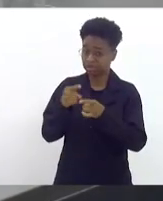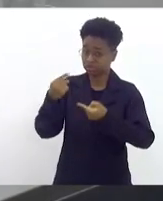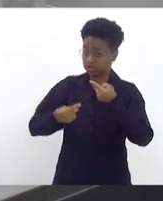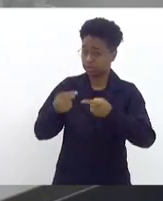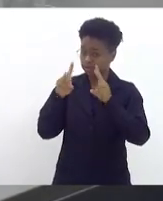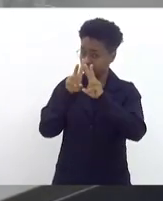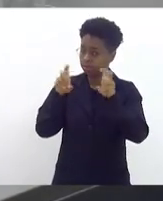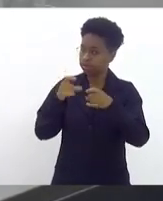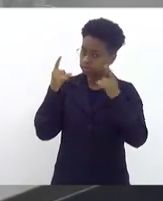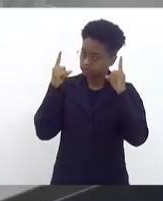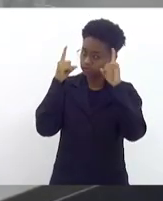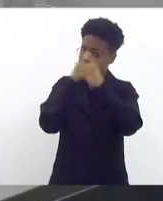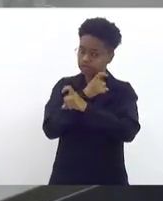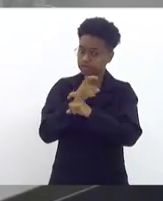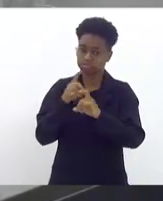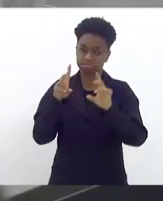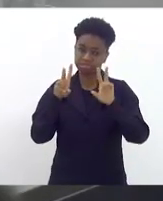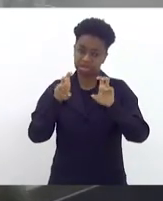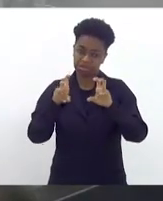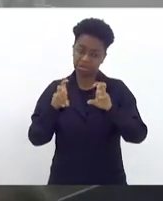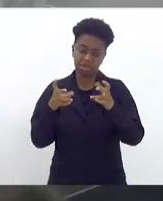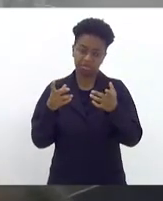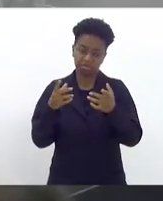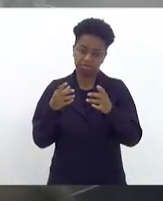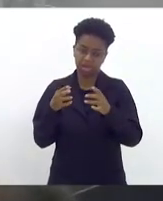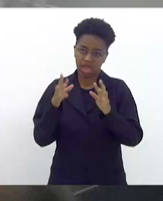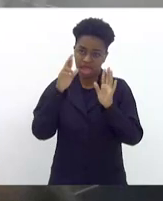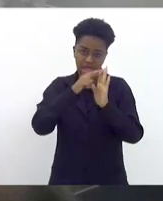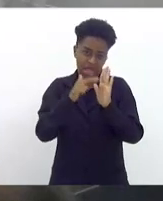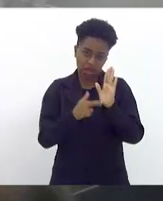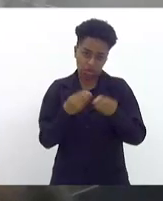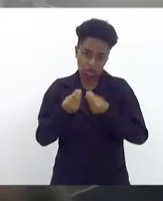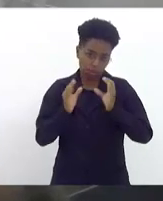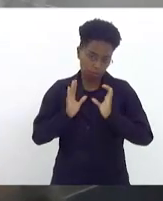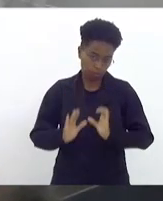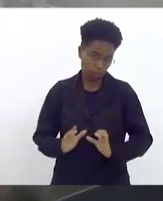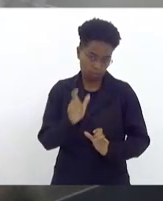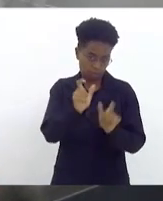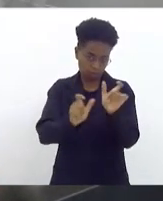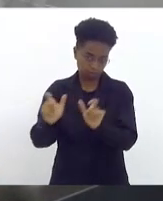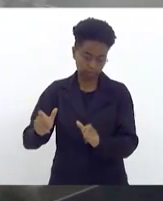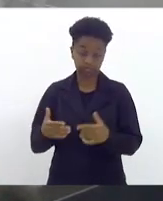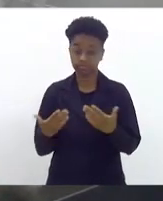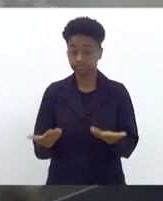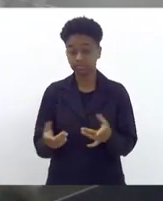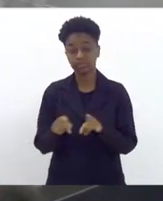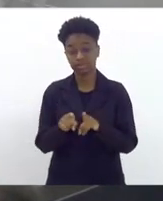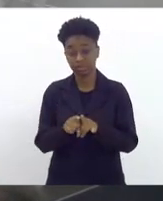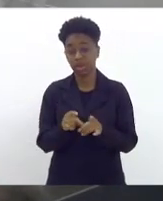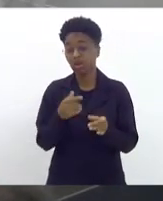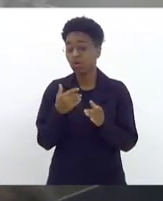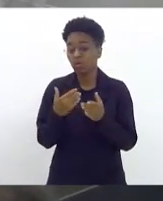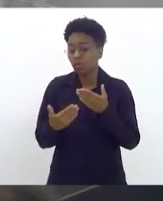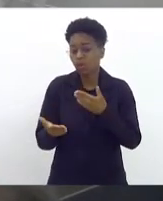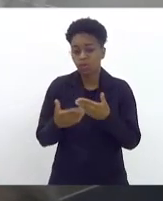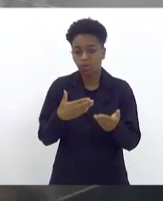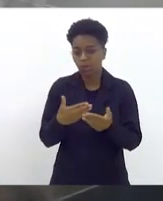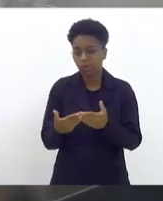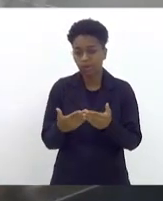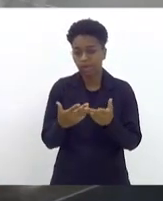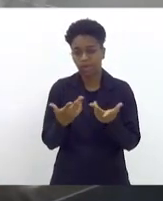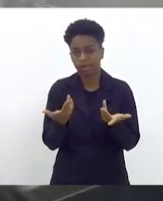nebulosa de regular comportamento agora e outra coisa Qualquer ilação com